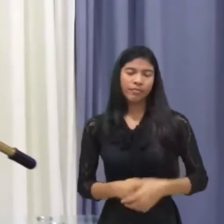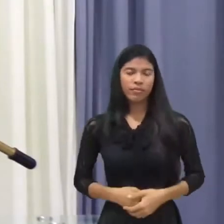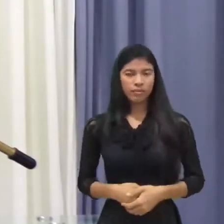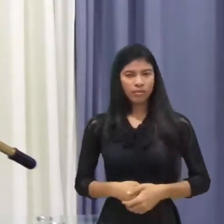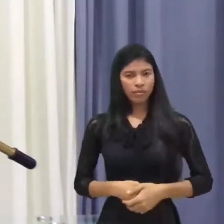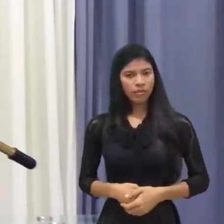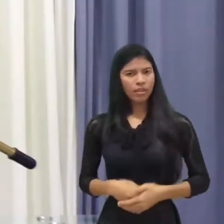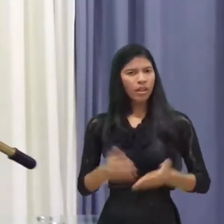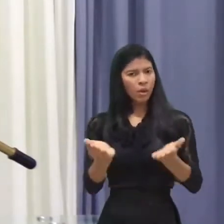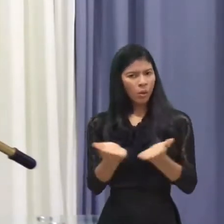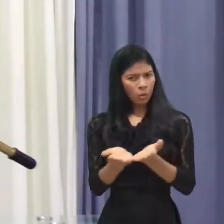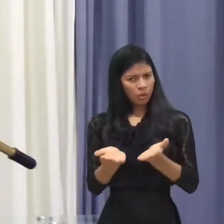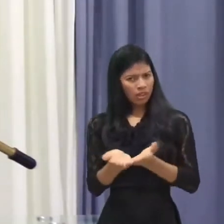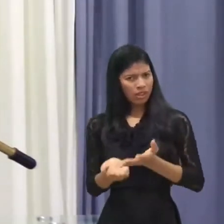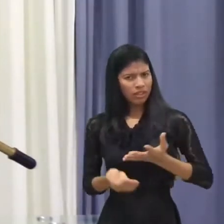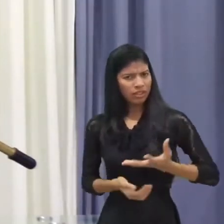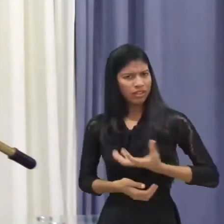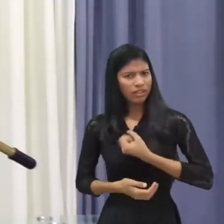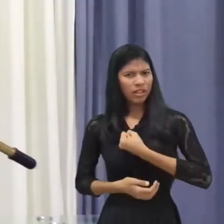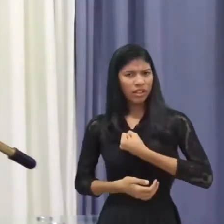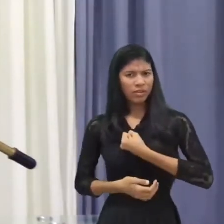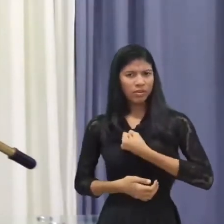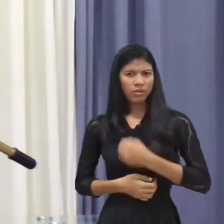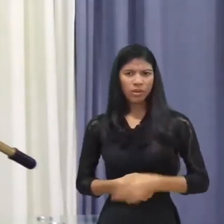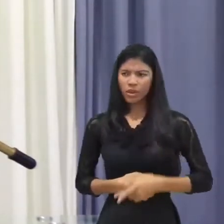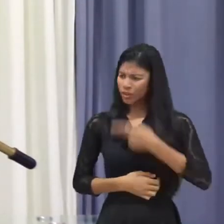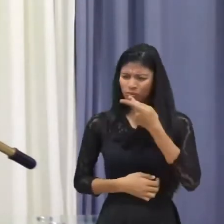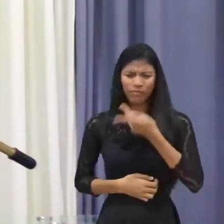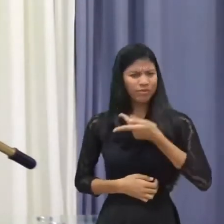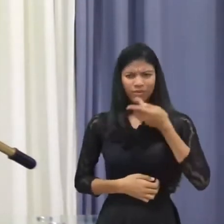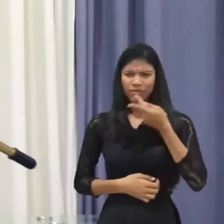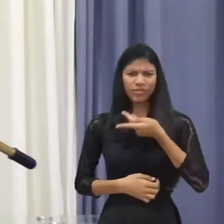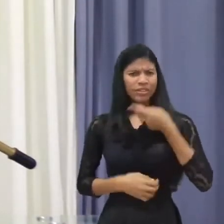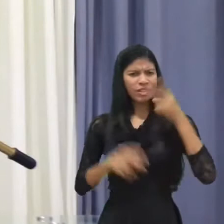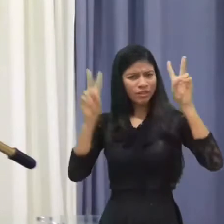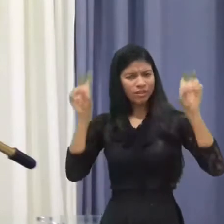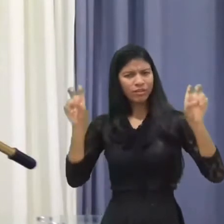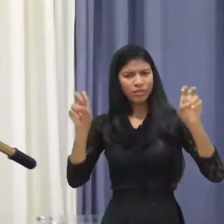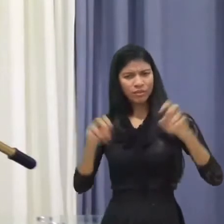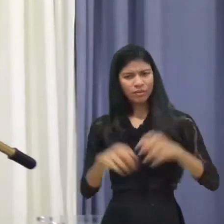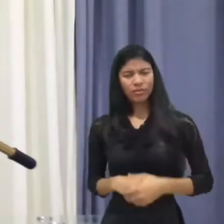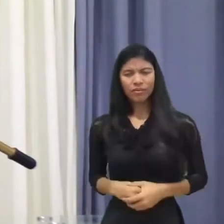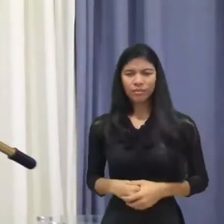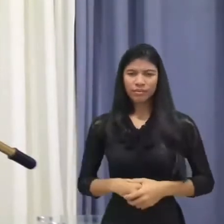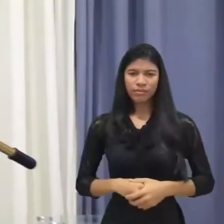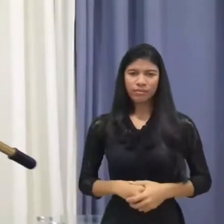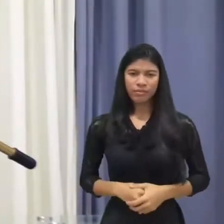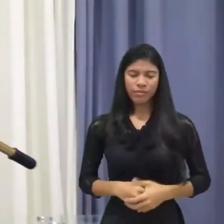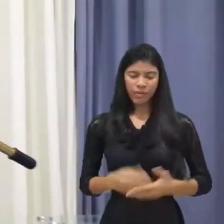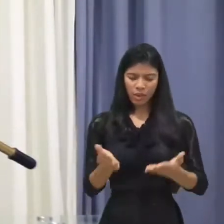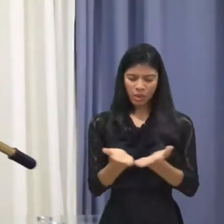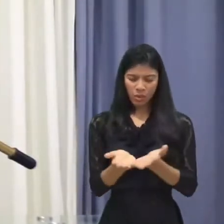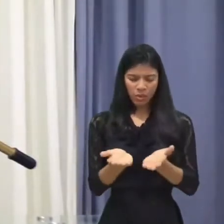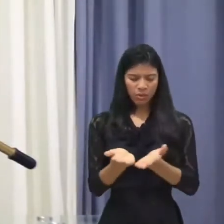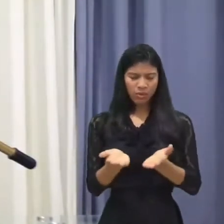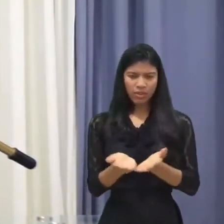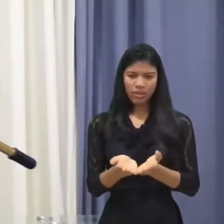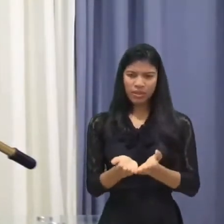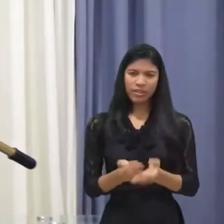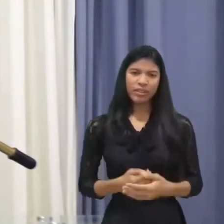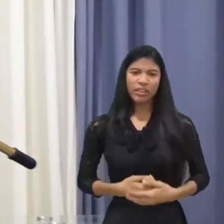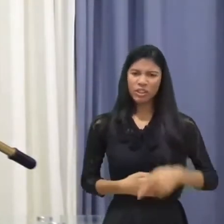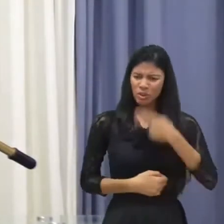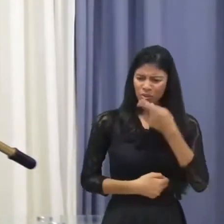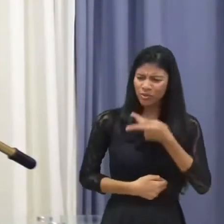Irmão, um crente salvo não usa essas palavras. Um crente salvo não diz que a morte é caminho de